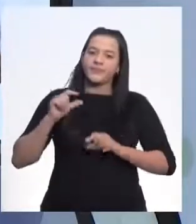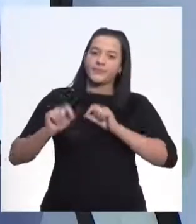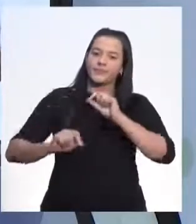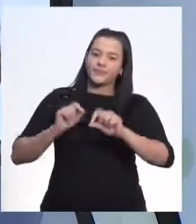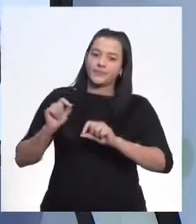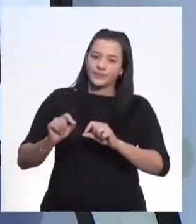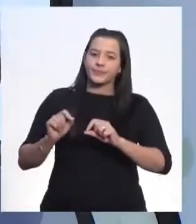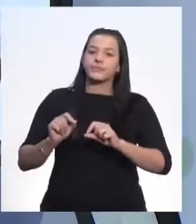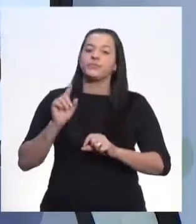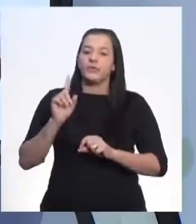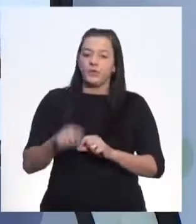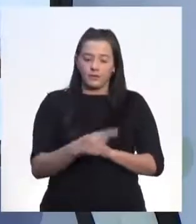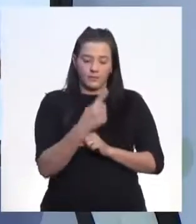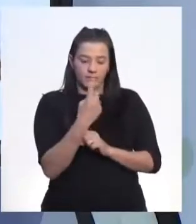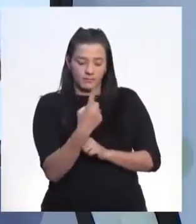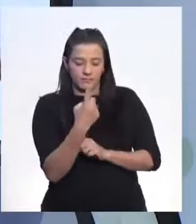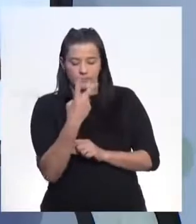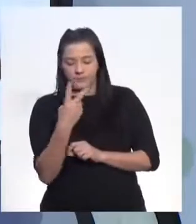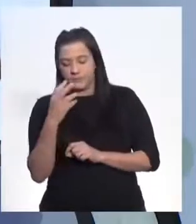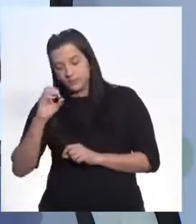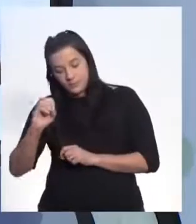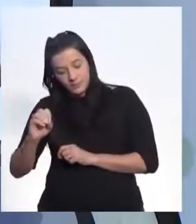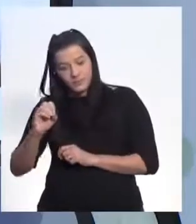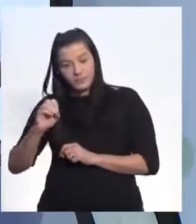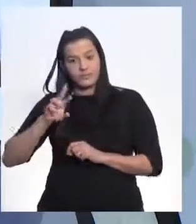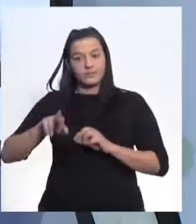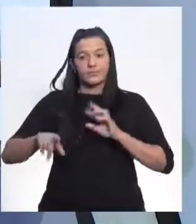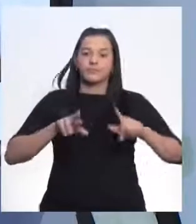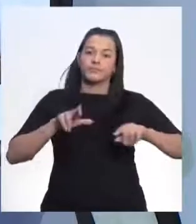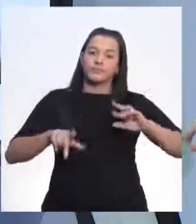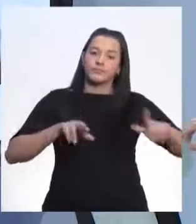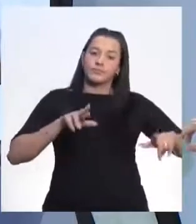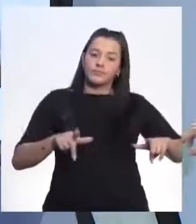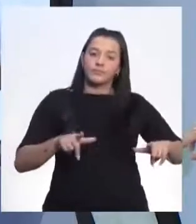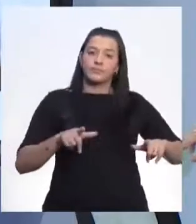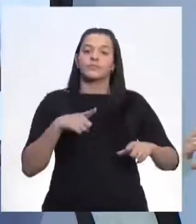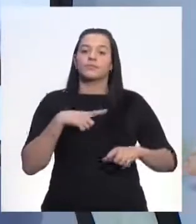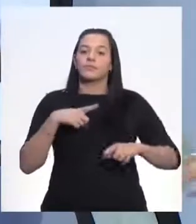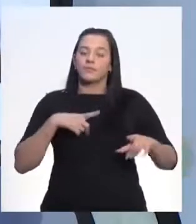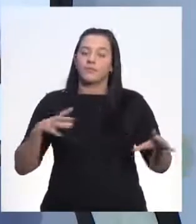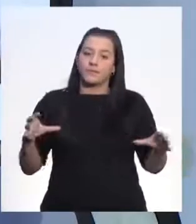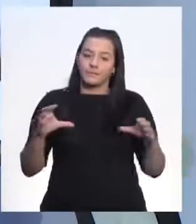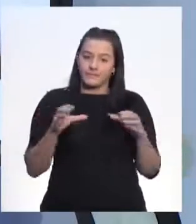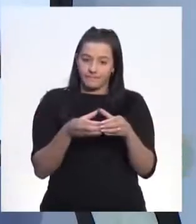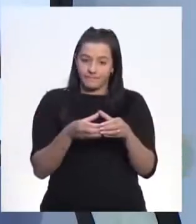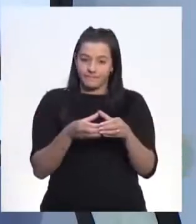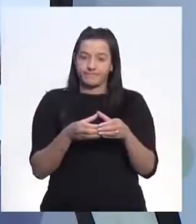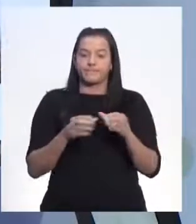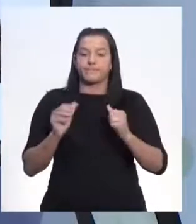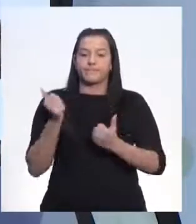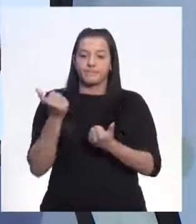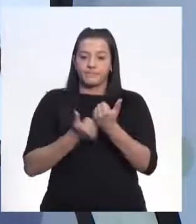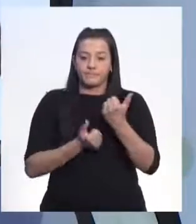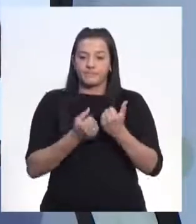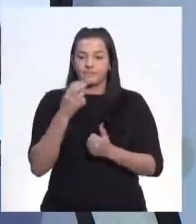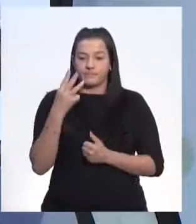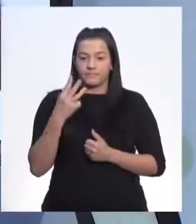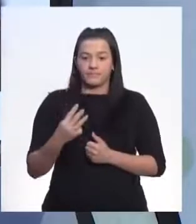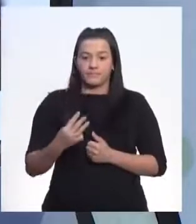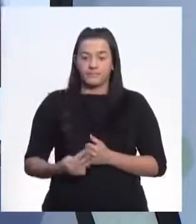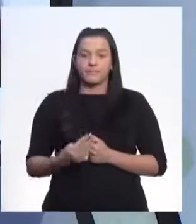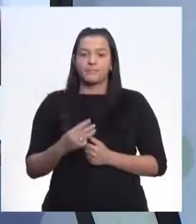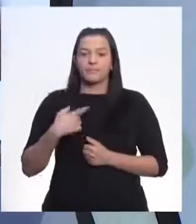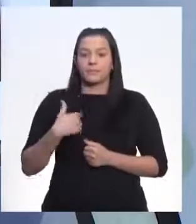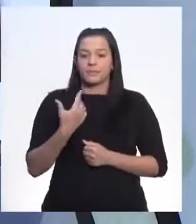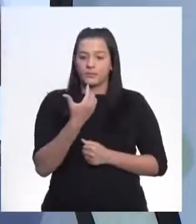equipe A e 120 maneiras de agrupar 3 atletas entre os 10